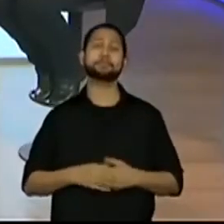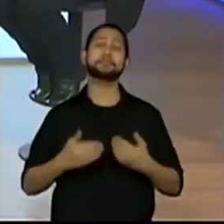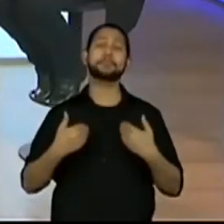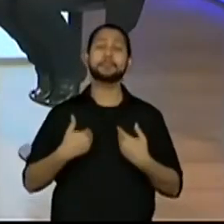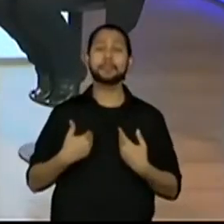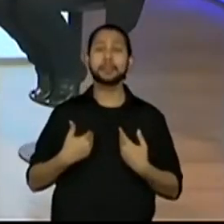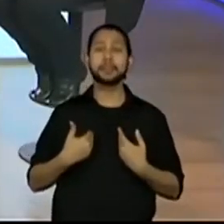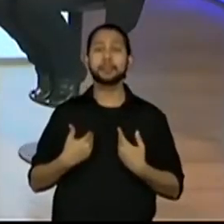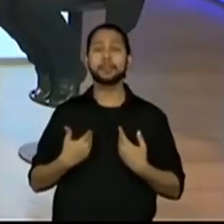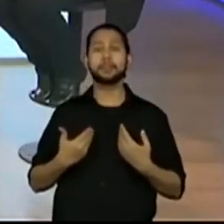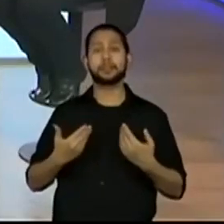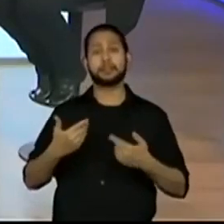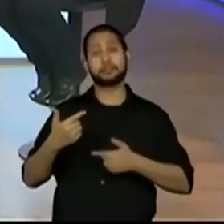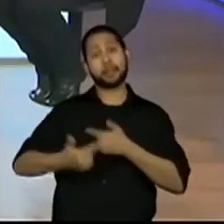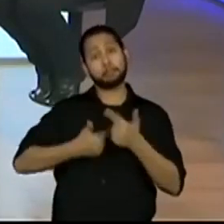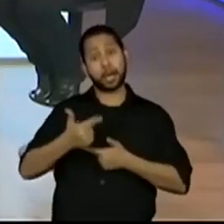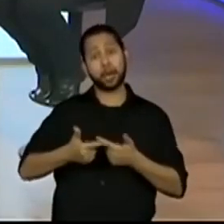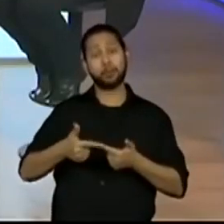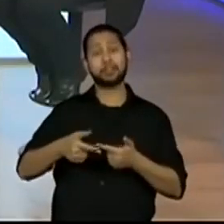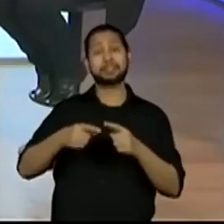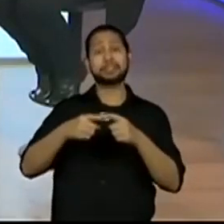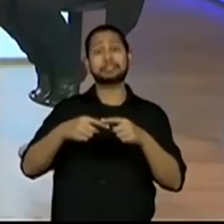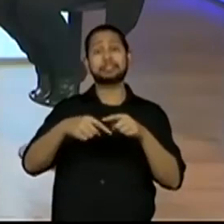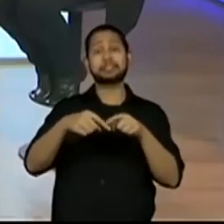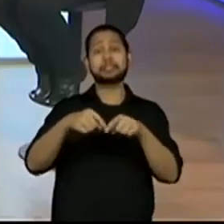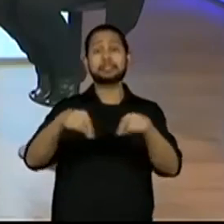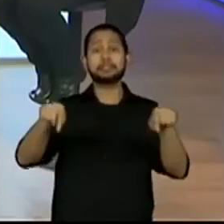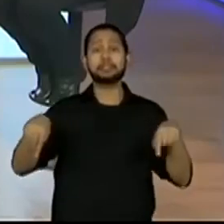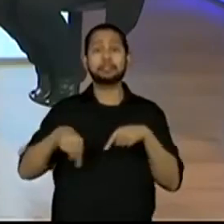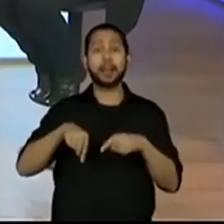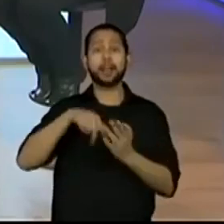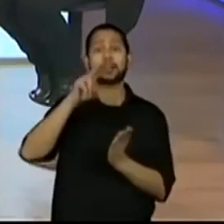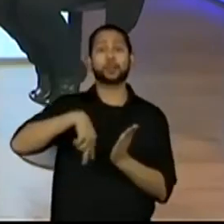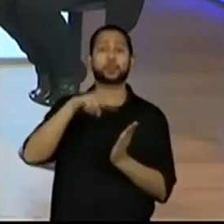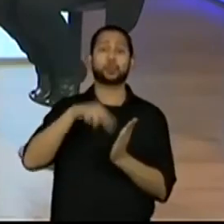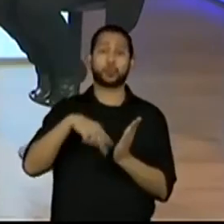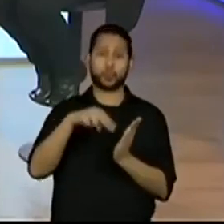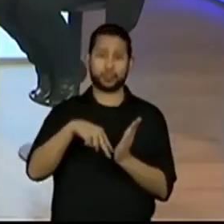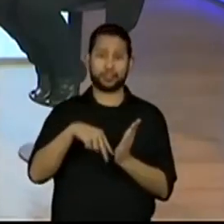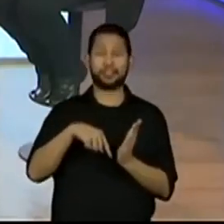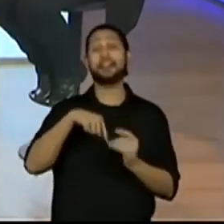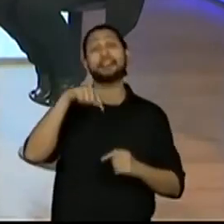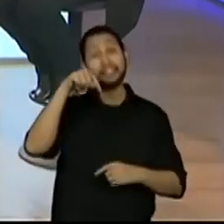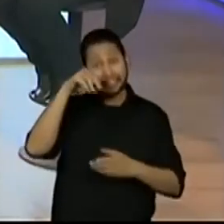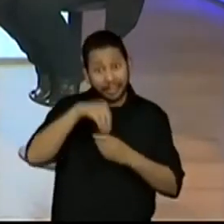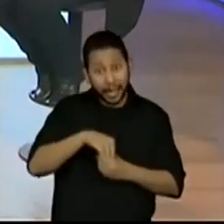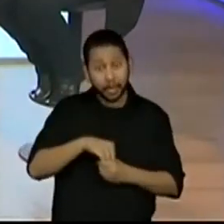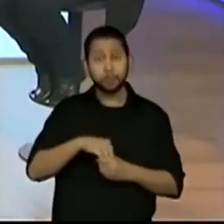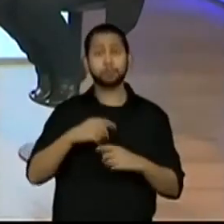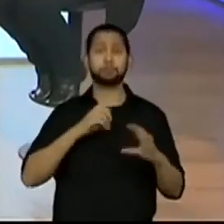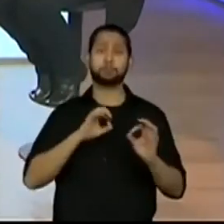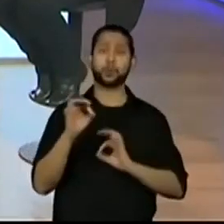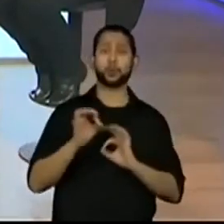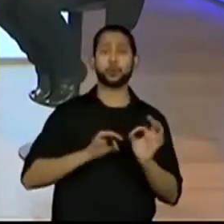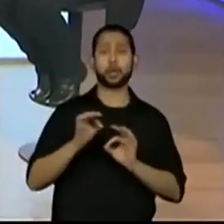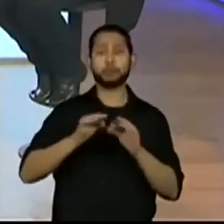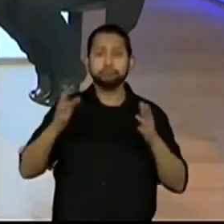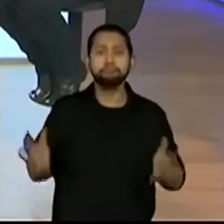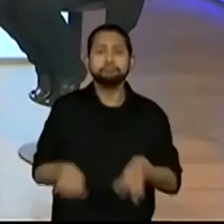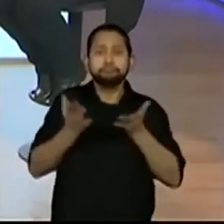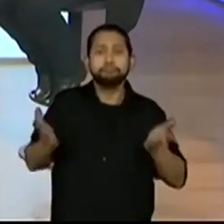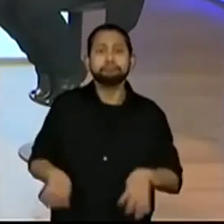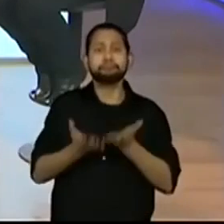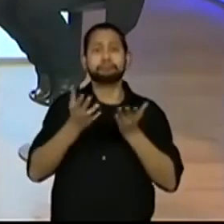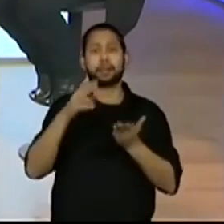Eu atuo na sala de leitura de uma escola de ensino integral. Desenvolvemos vários projetos envolvendo a